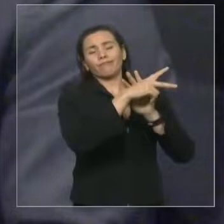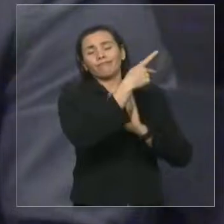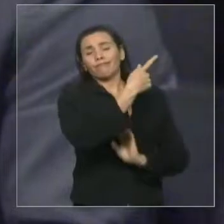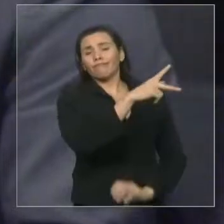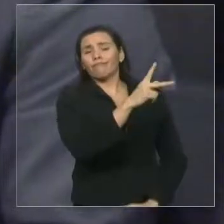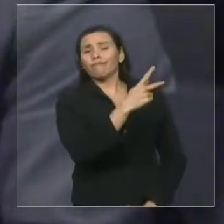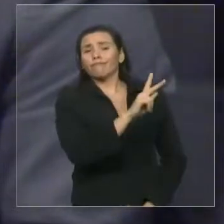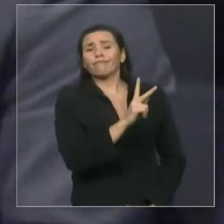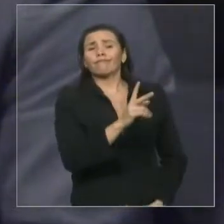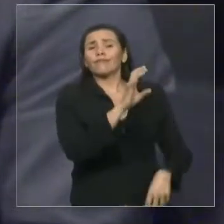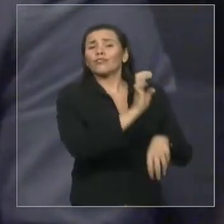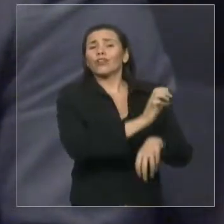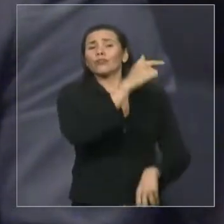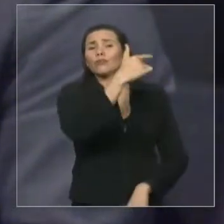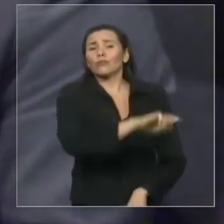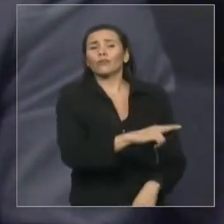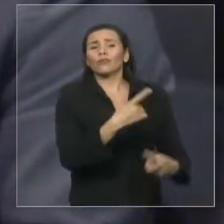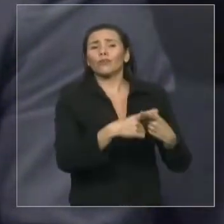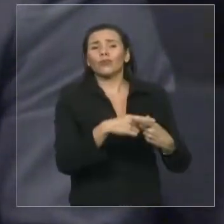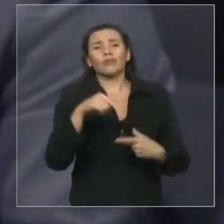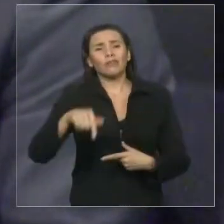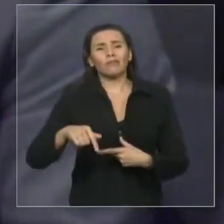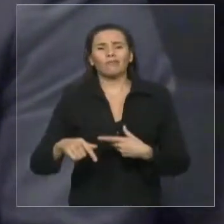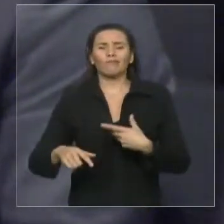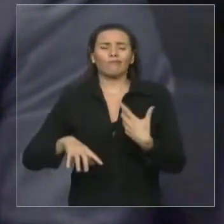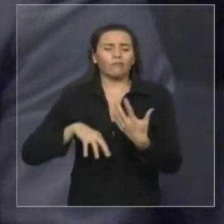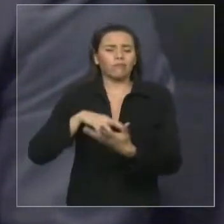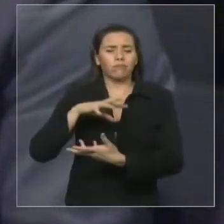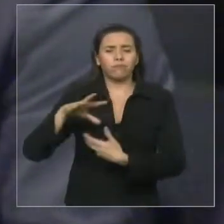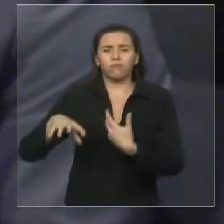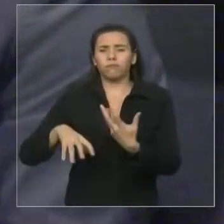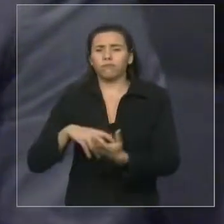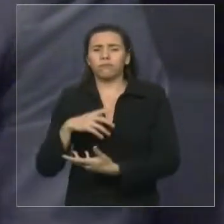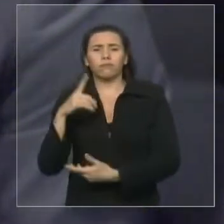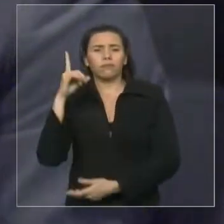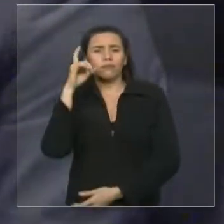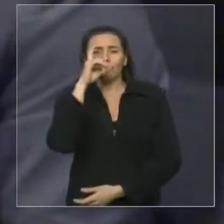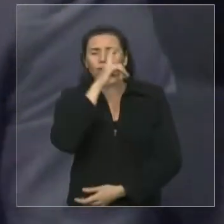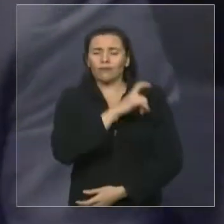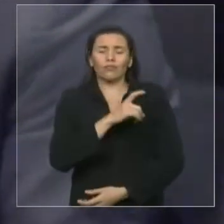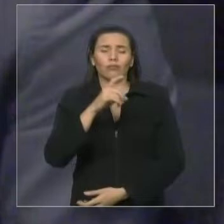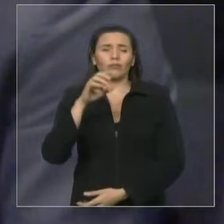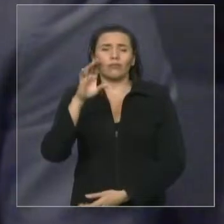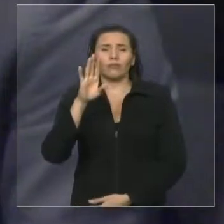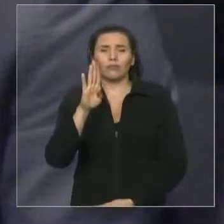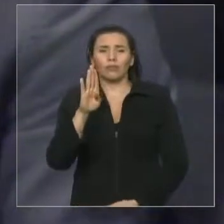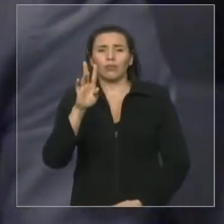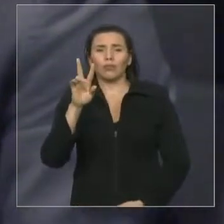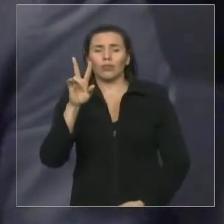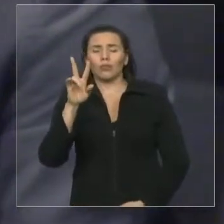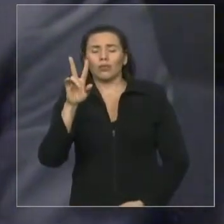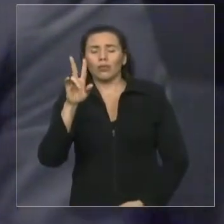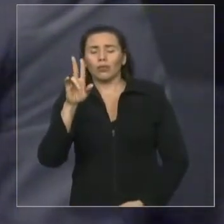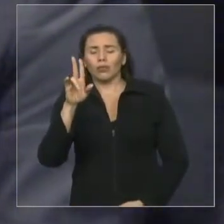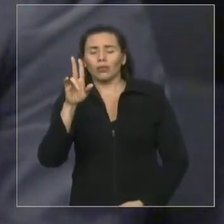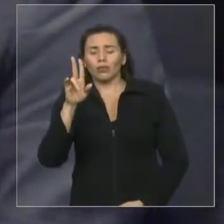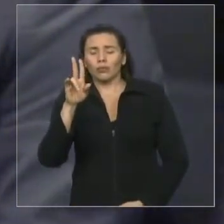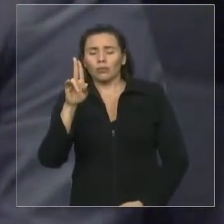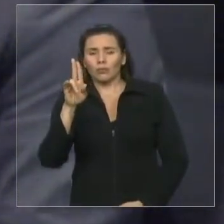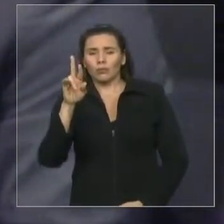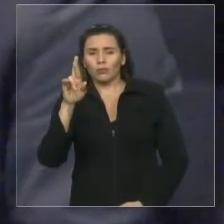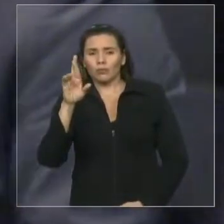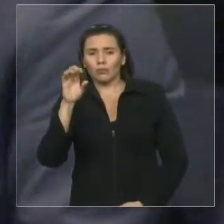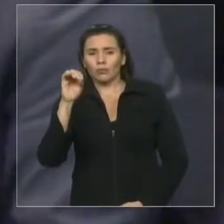EMAP poder alienar de forma onerosa ou de forma gratuita qualquer bem do Estado, quando a gente